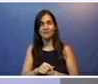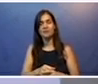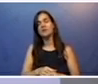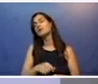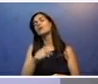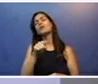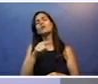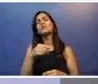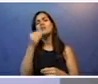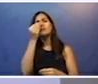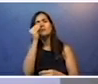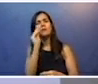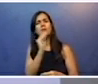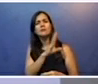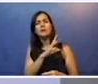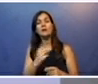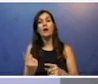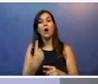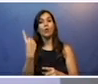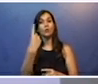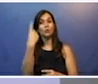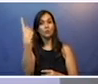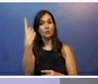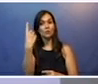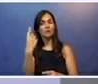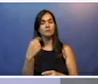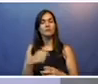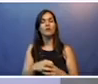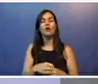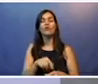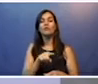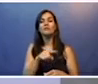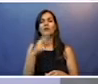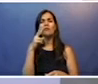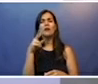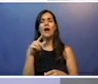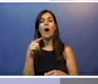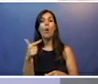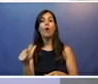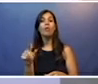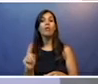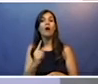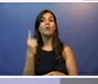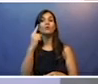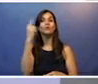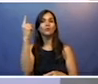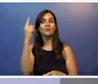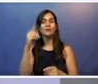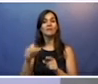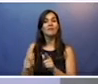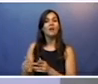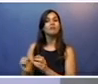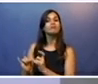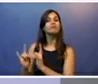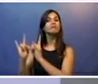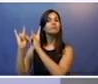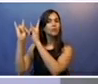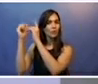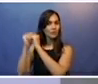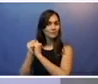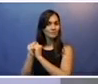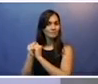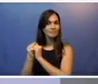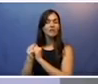do teodolito, calcule a altura aproximada dessa torre. Aqui o exercício pede para usar a